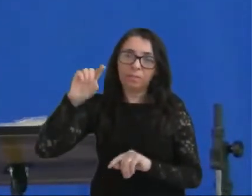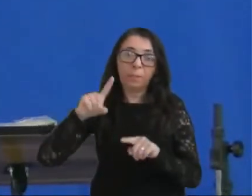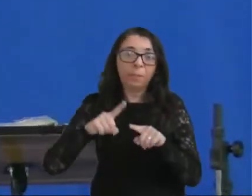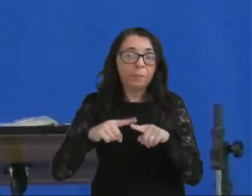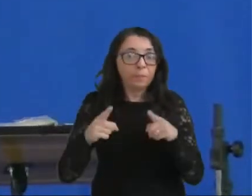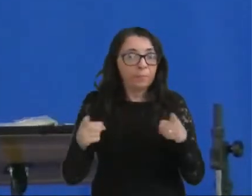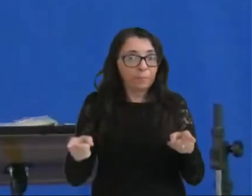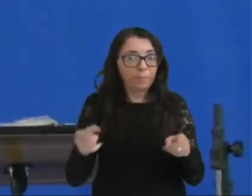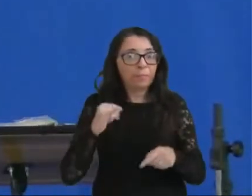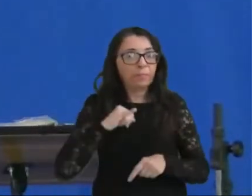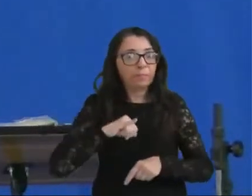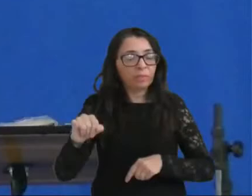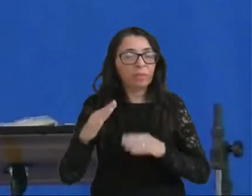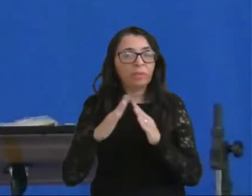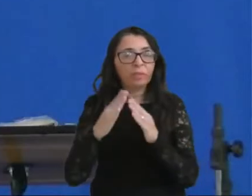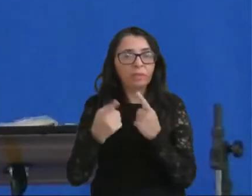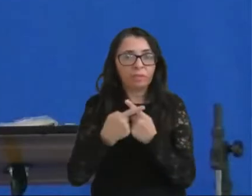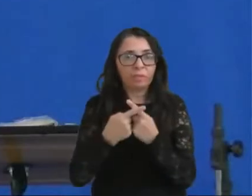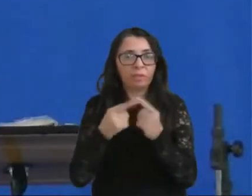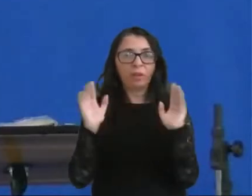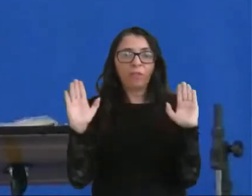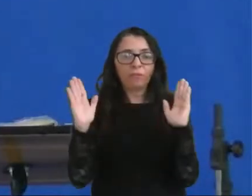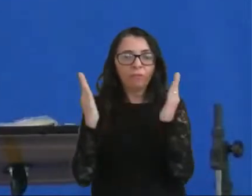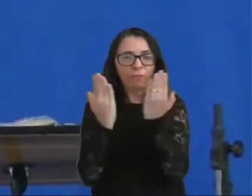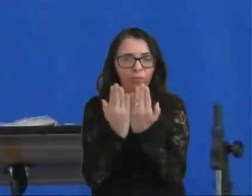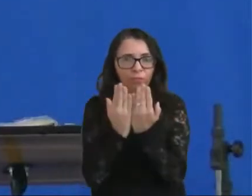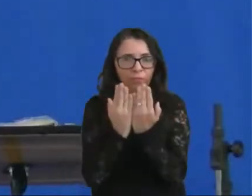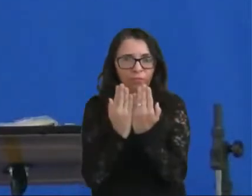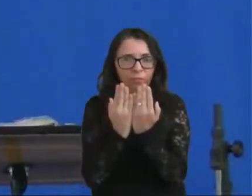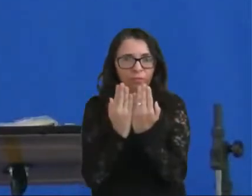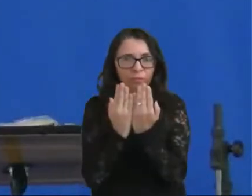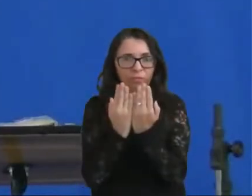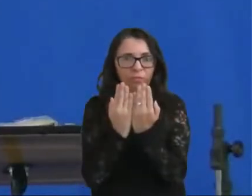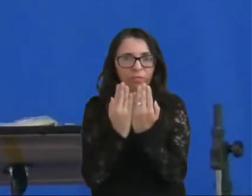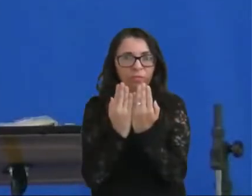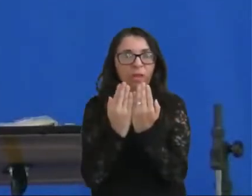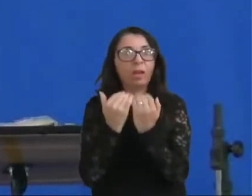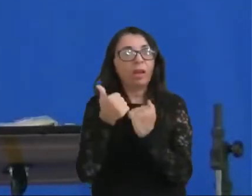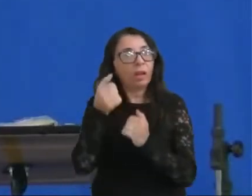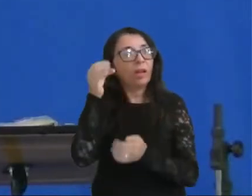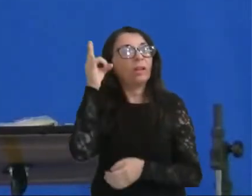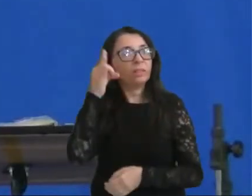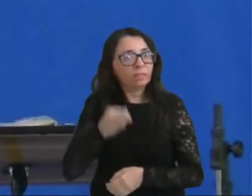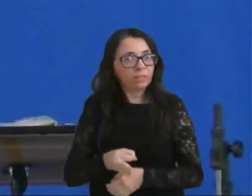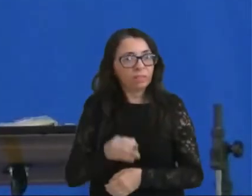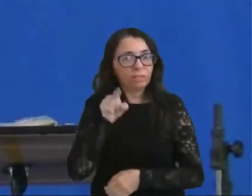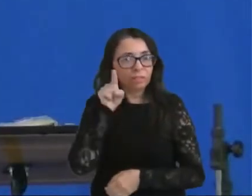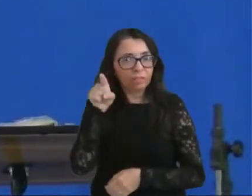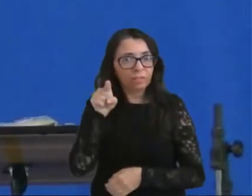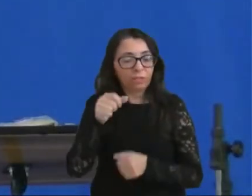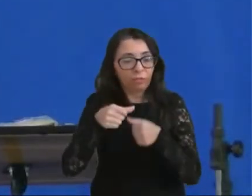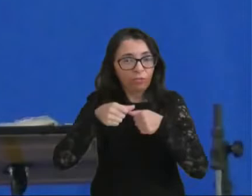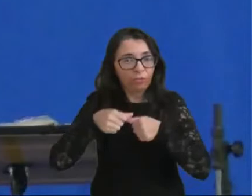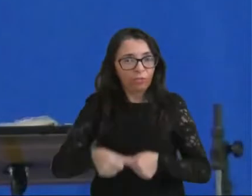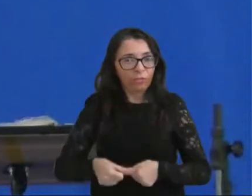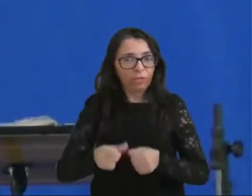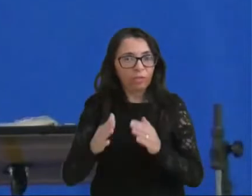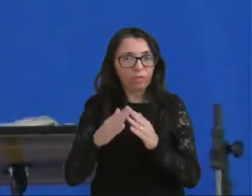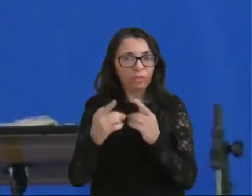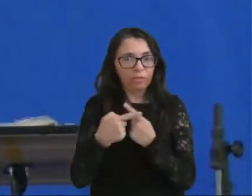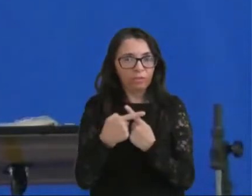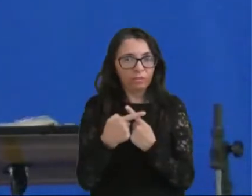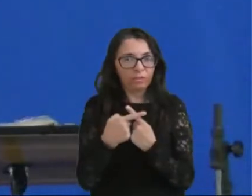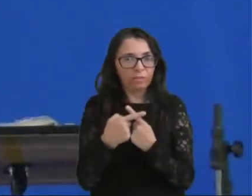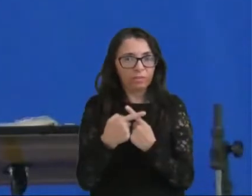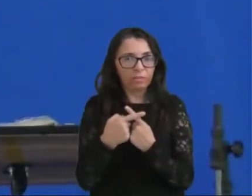perdido, não tem mais solução. Quando será que vai voltar à normalidade? Quando será que nós